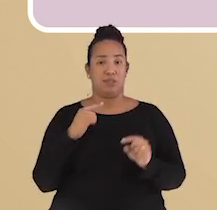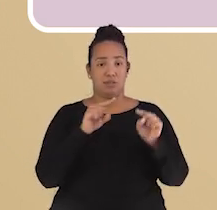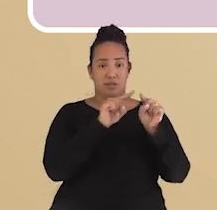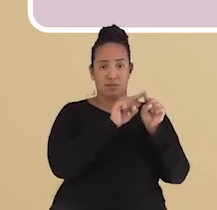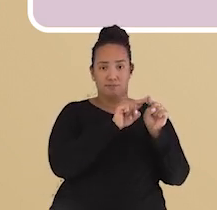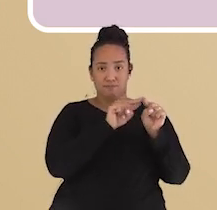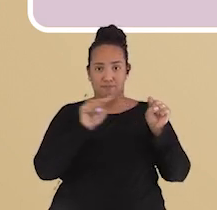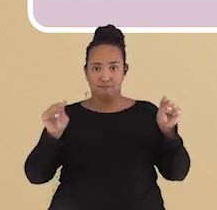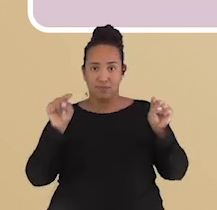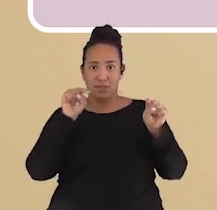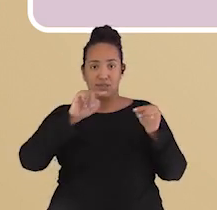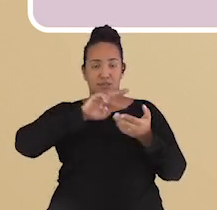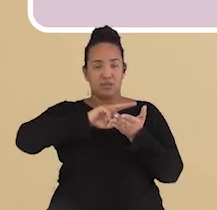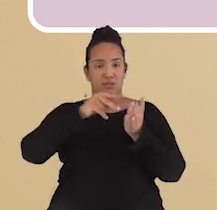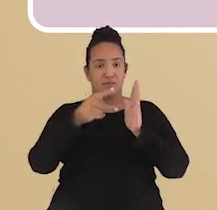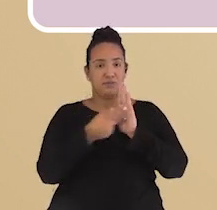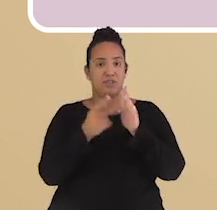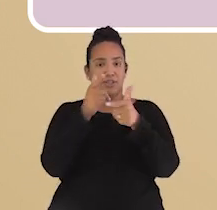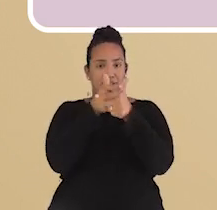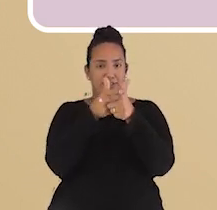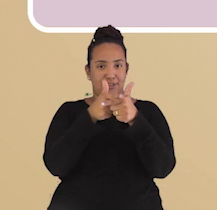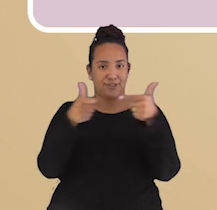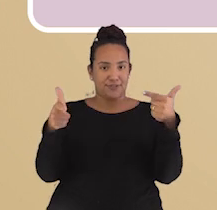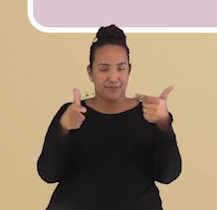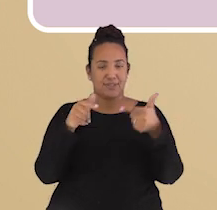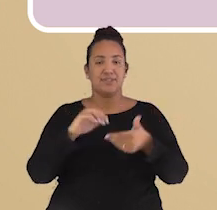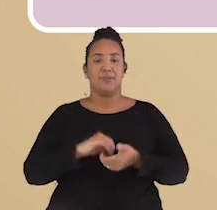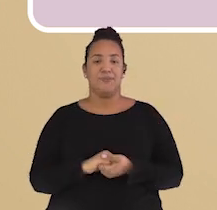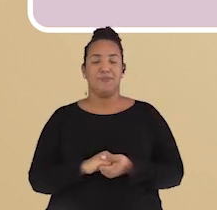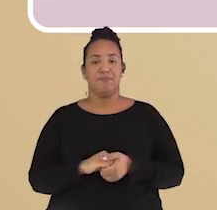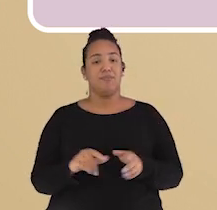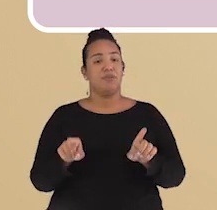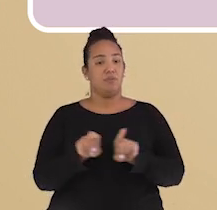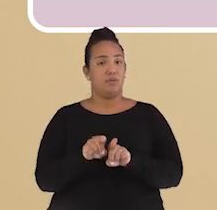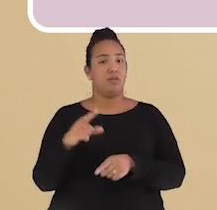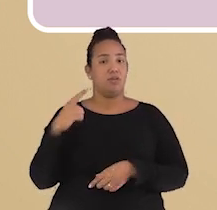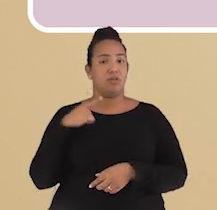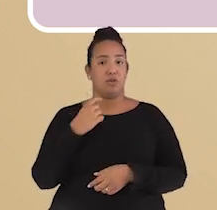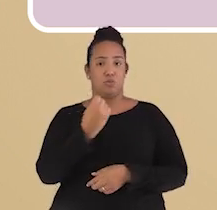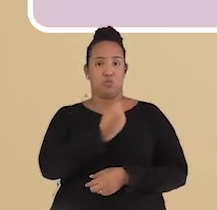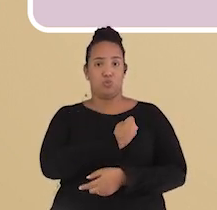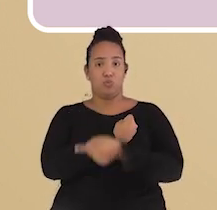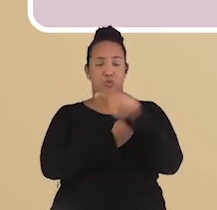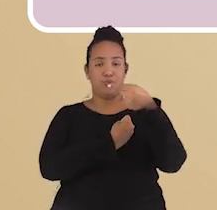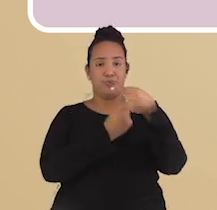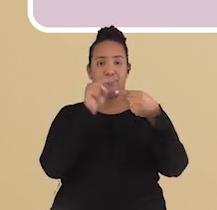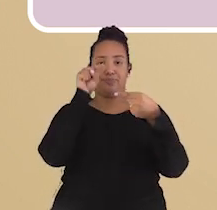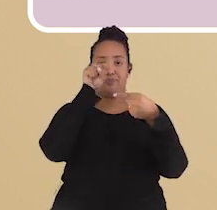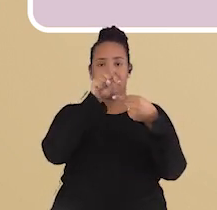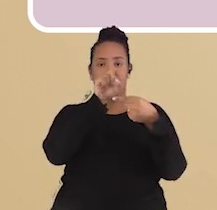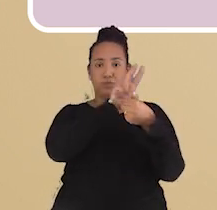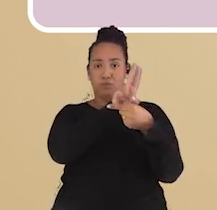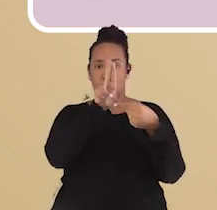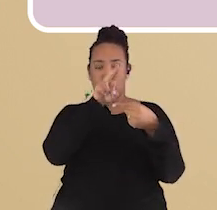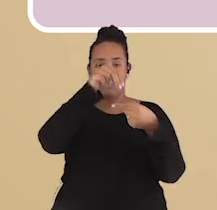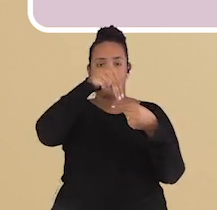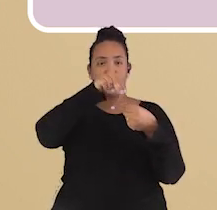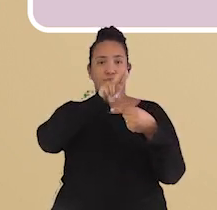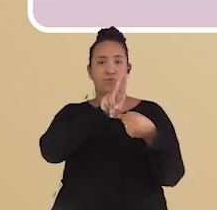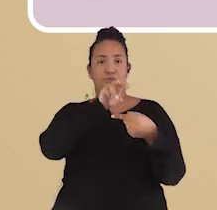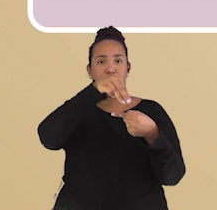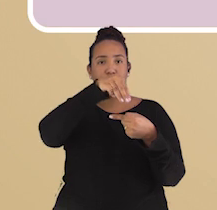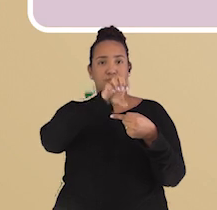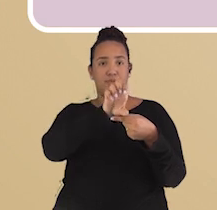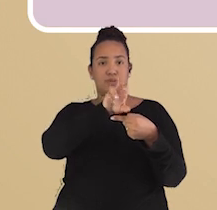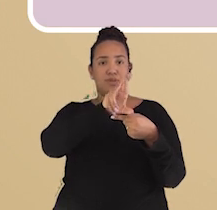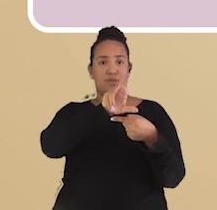representa uma divisão. Temos também um número que fica na parte superior desse traço e é chamado de